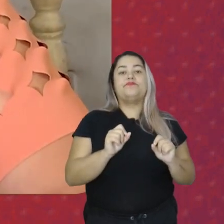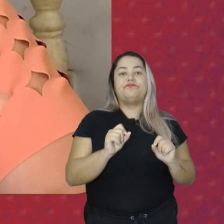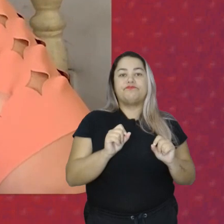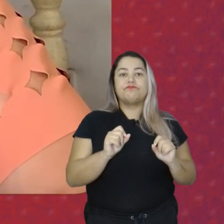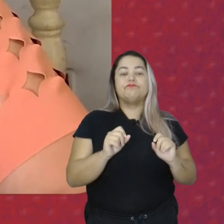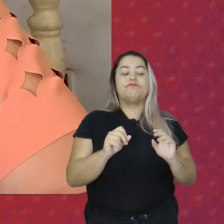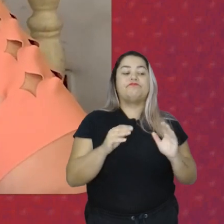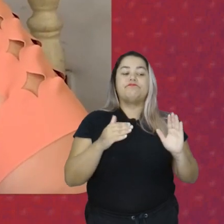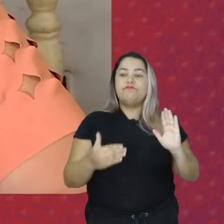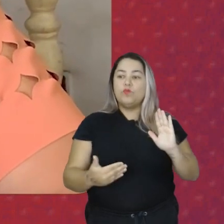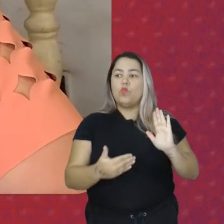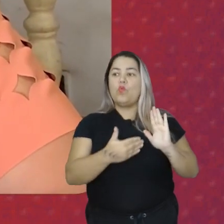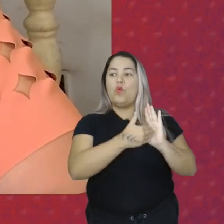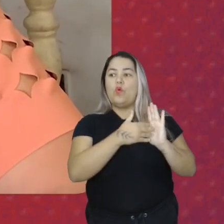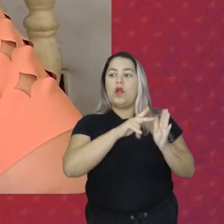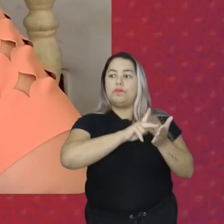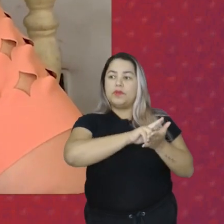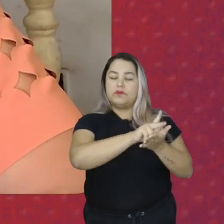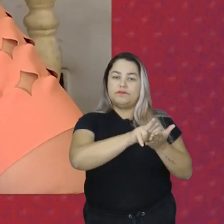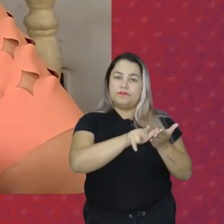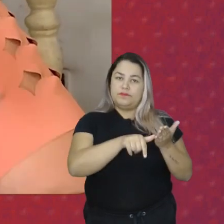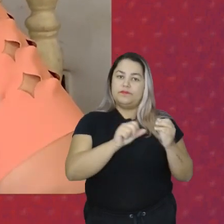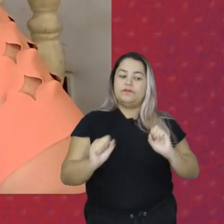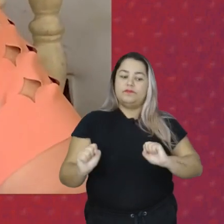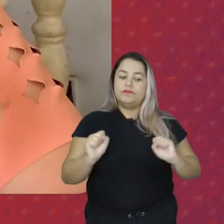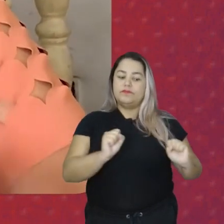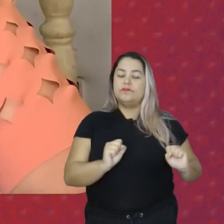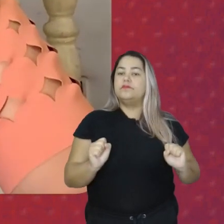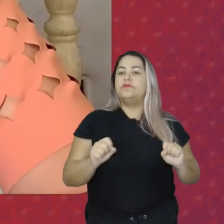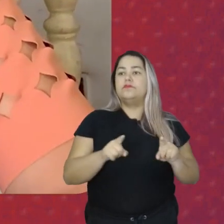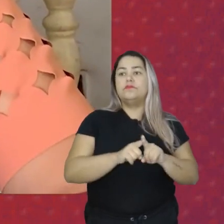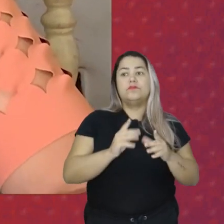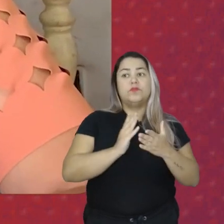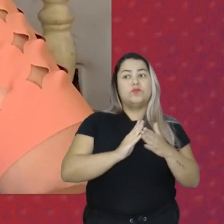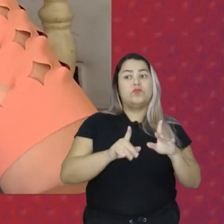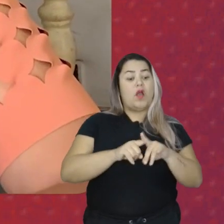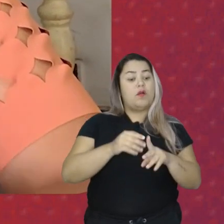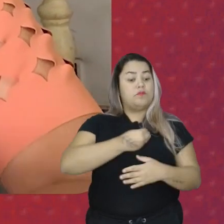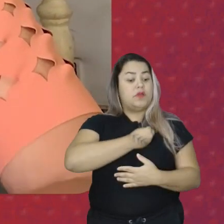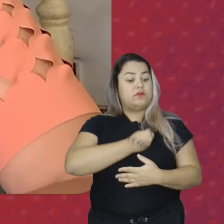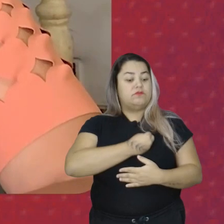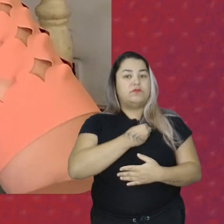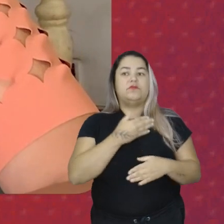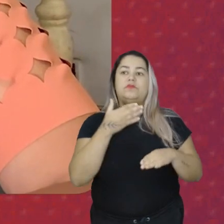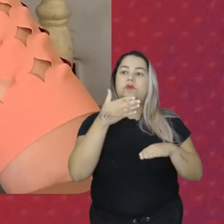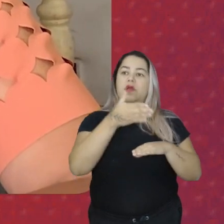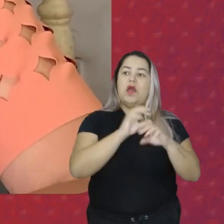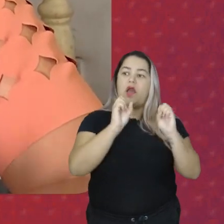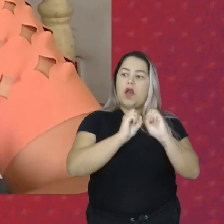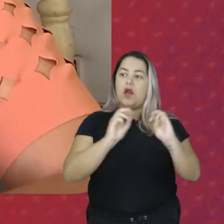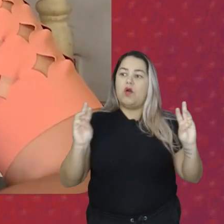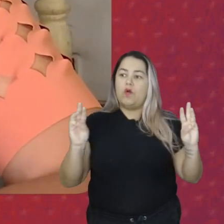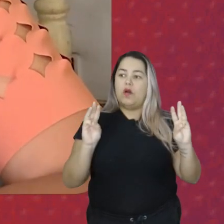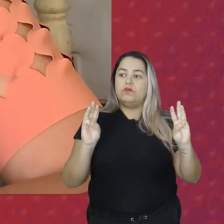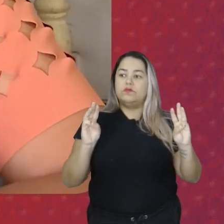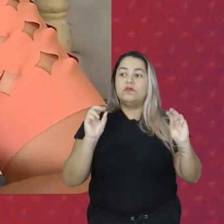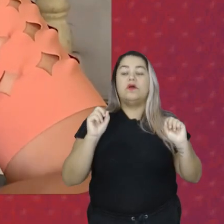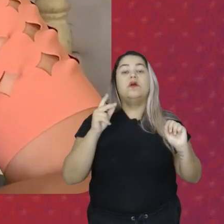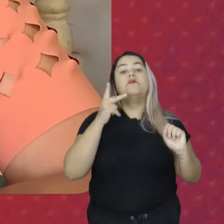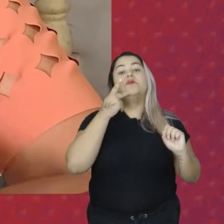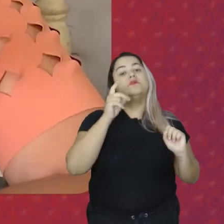as barreiras diversas, podem obstruir sua participação. A ONU aqui está